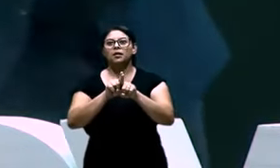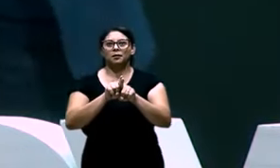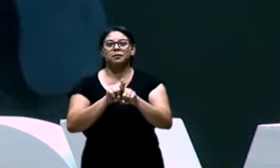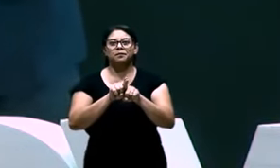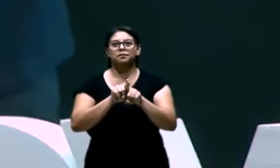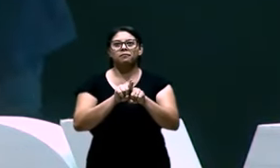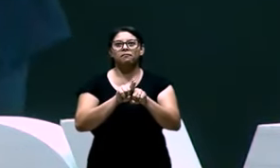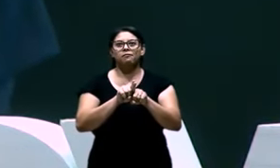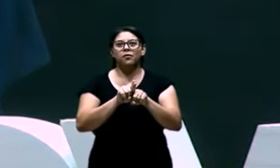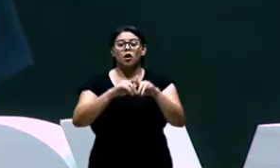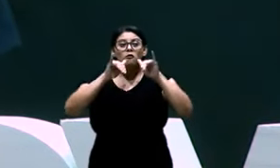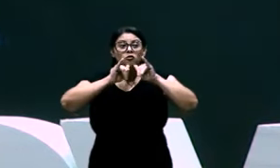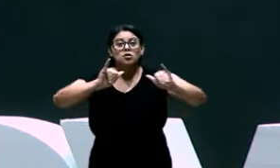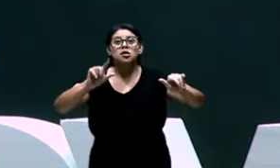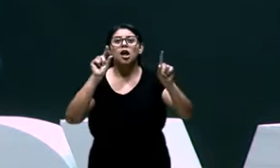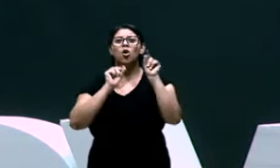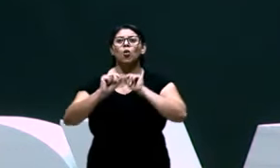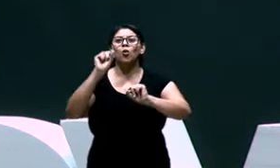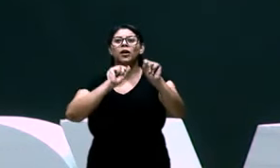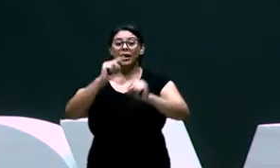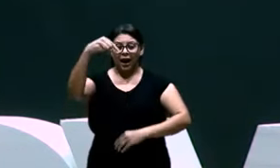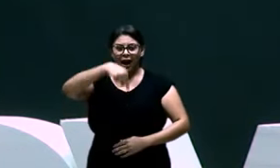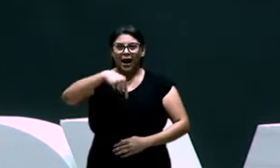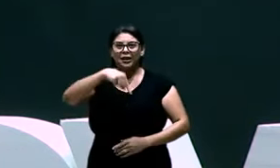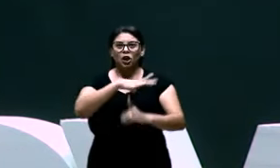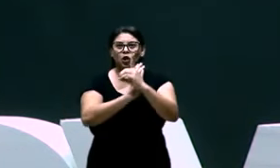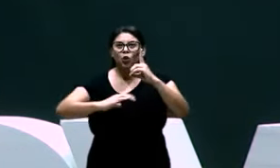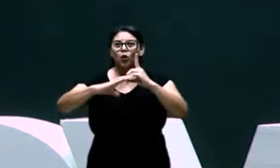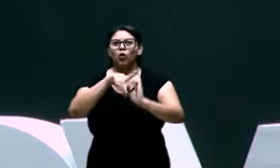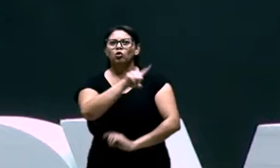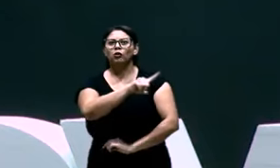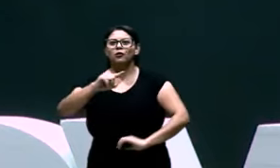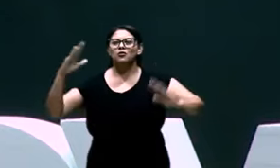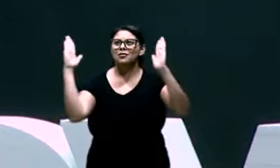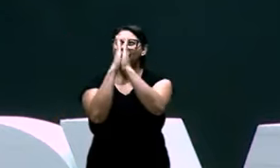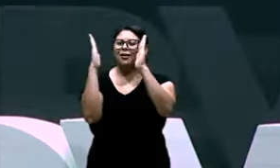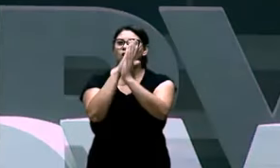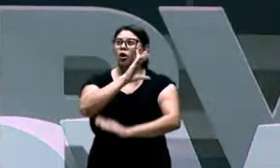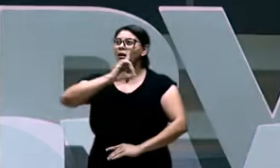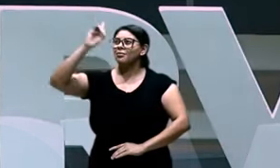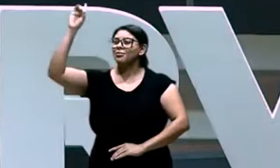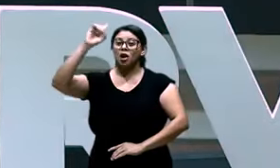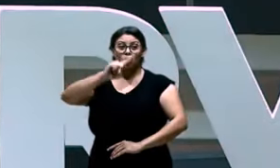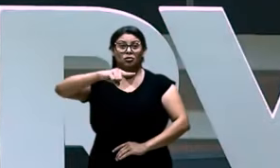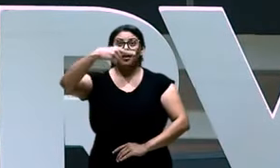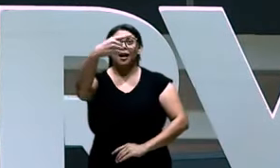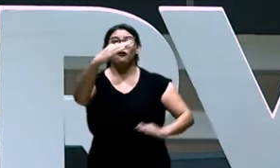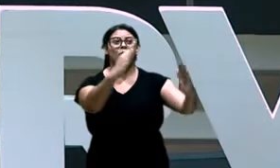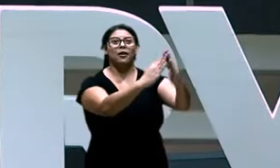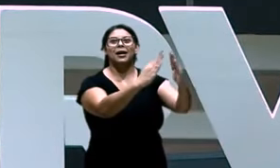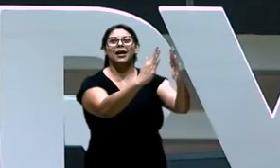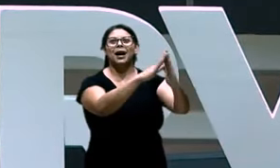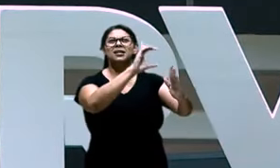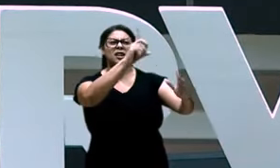noite, enquanto você adora do lado de dentro, Deus se encarrega de fazer do lado de fora.